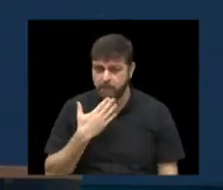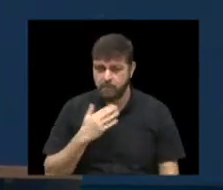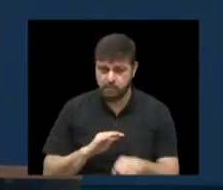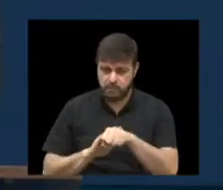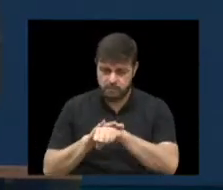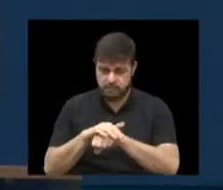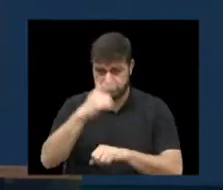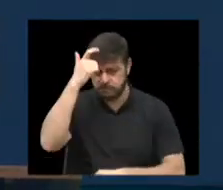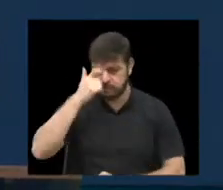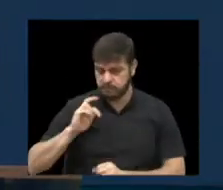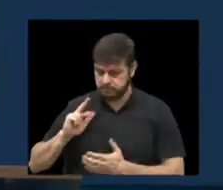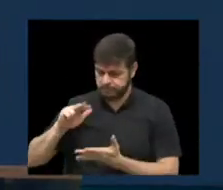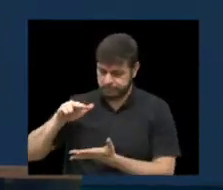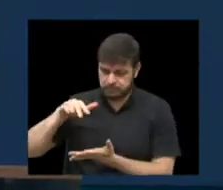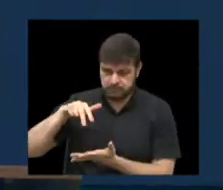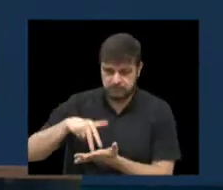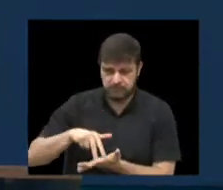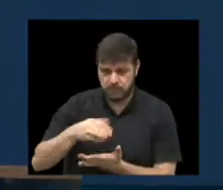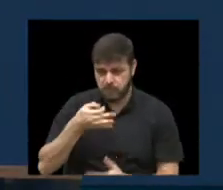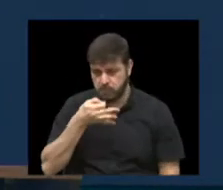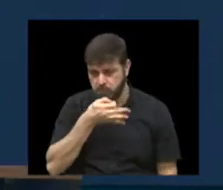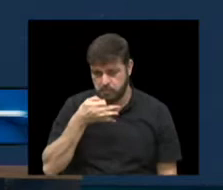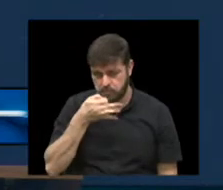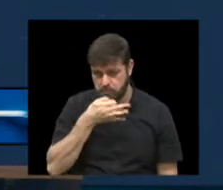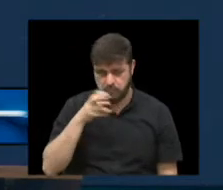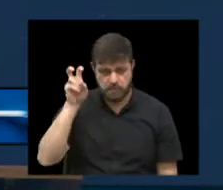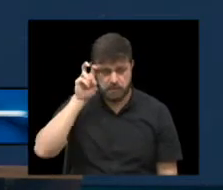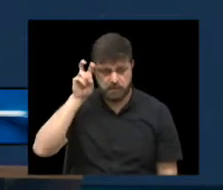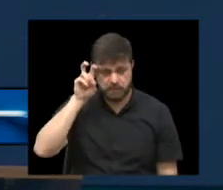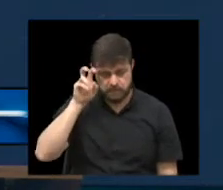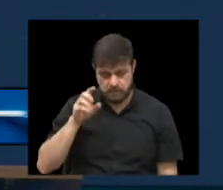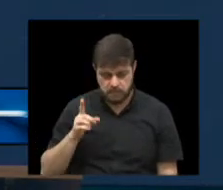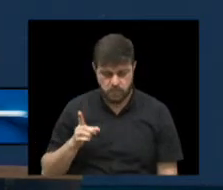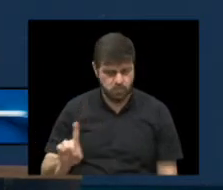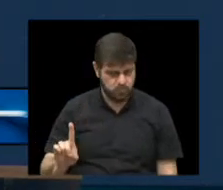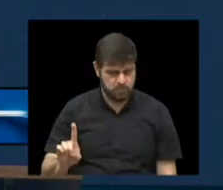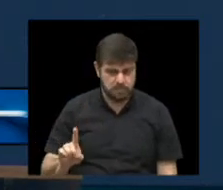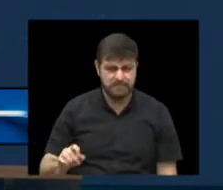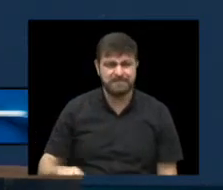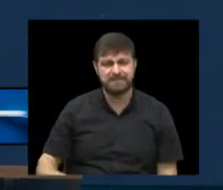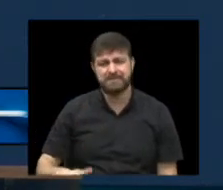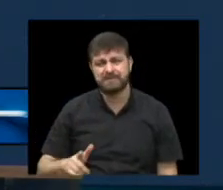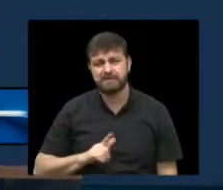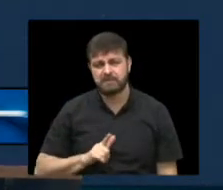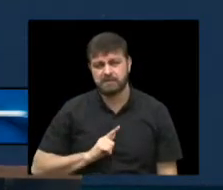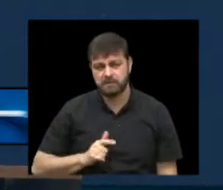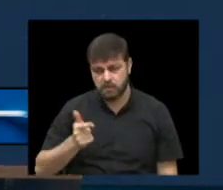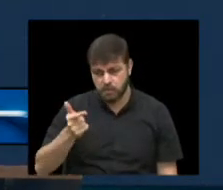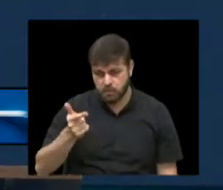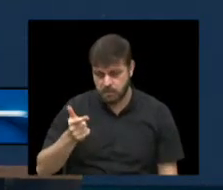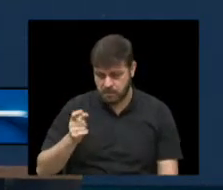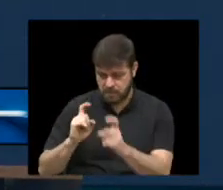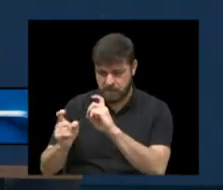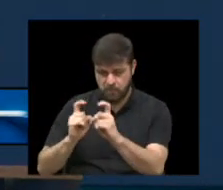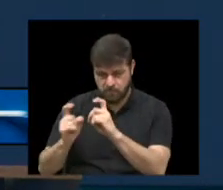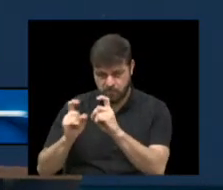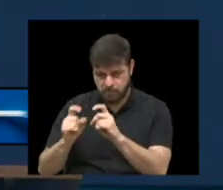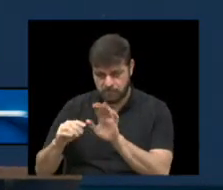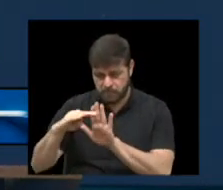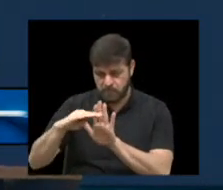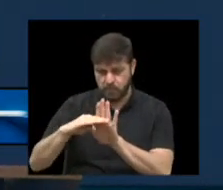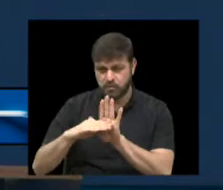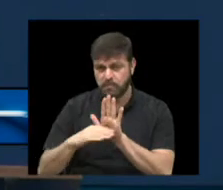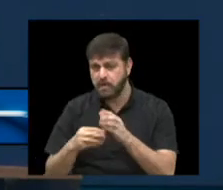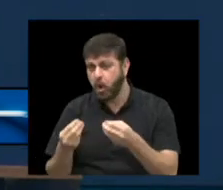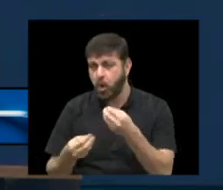esta tribuna dizer que na última quinta-feira houve mais uma reunião do plano diretor, a qual eu